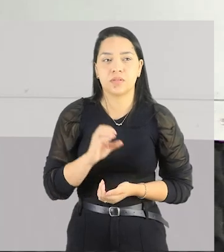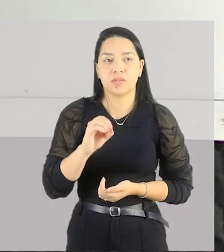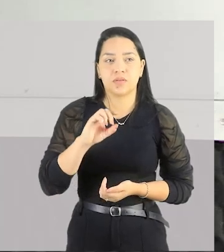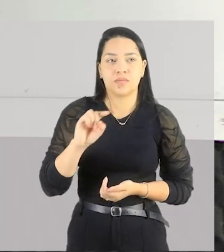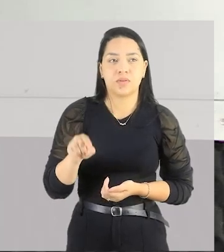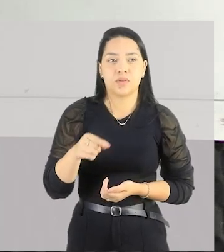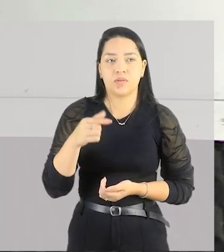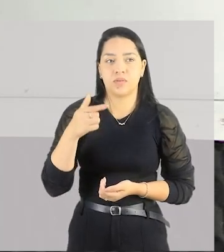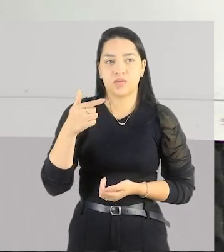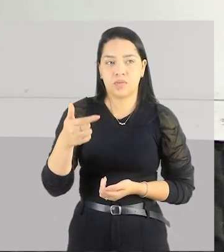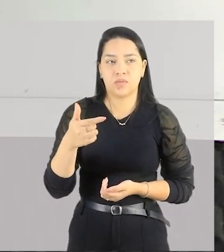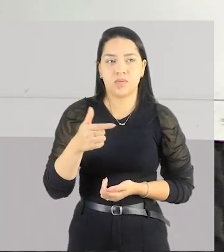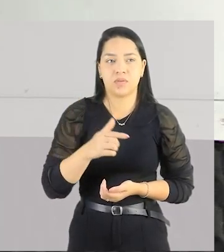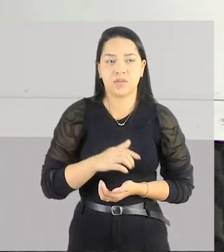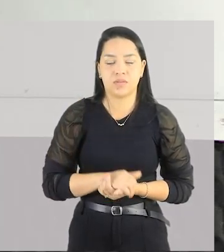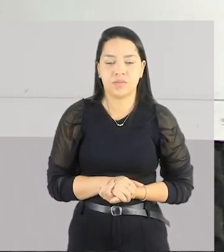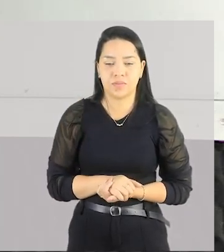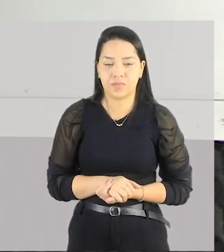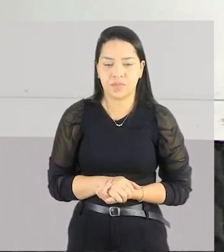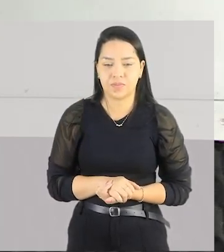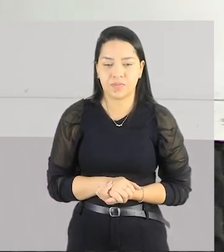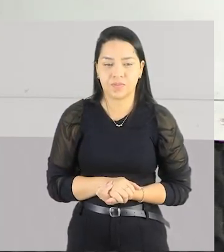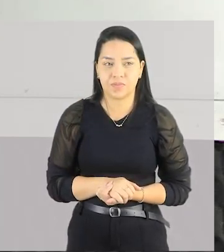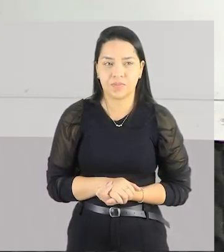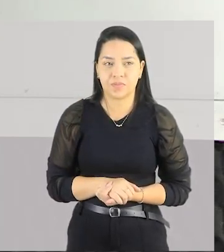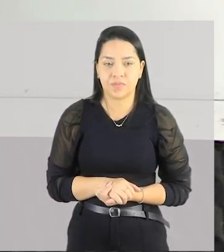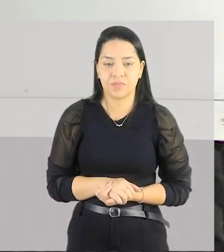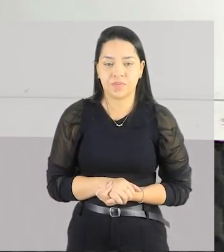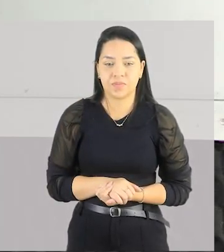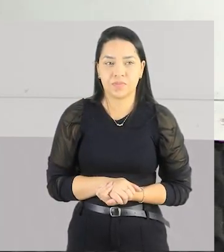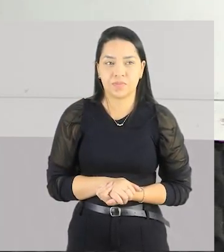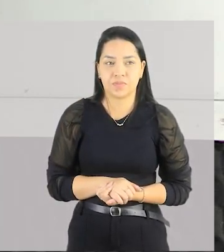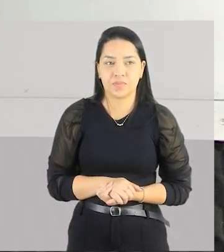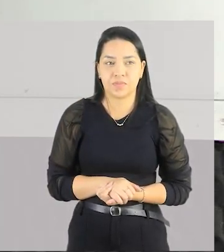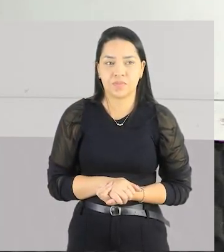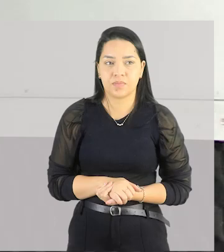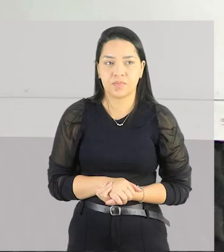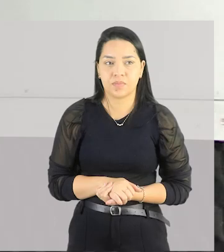0, quanto? 2. Beleza? Ó, e